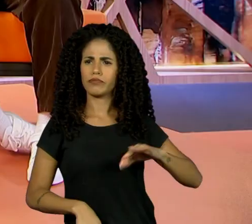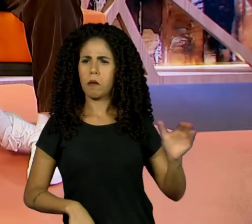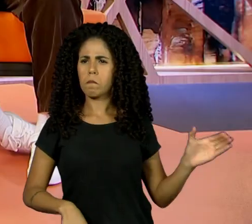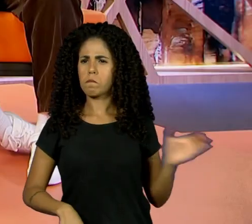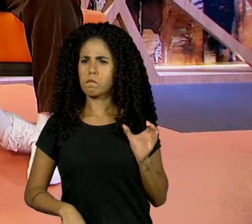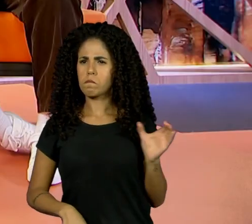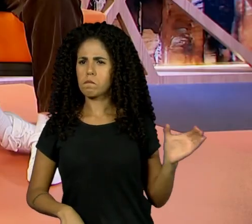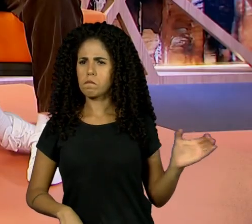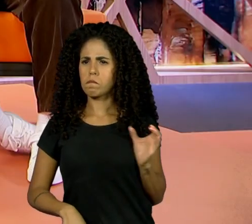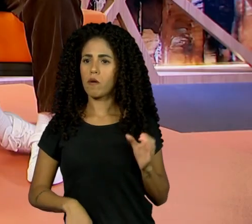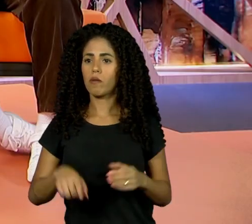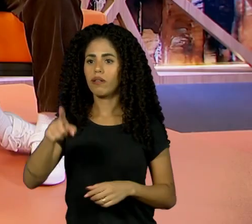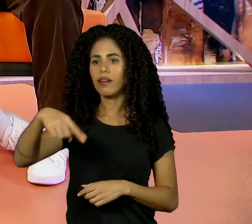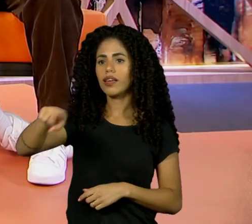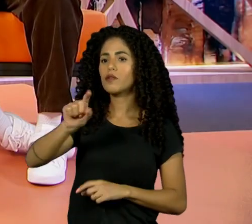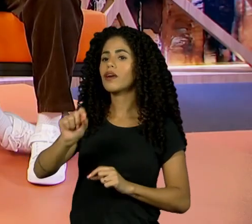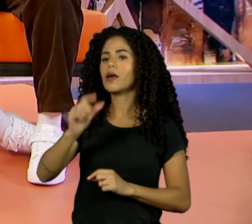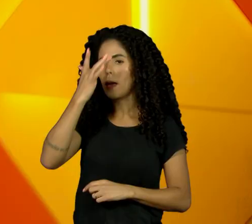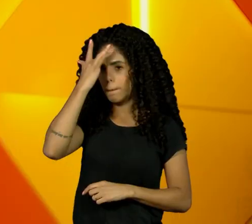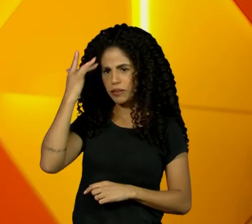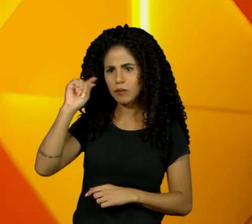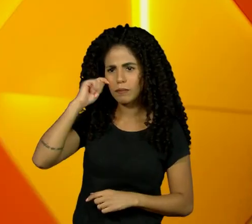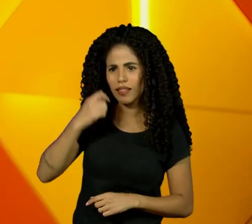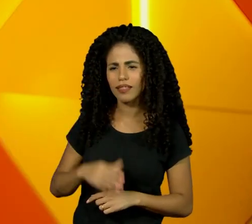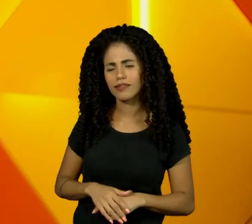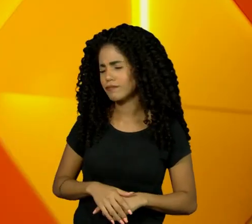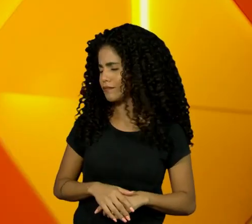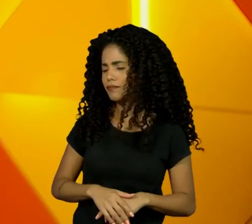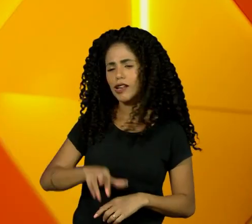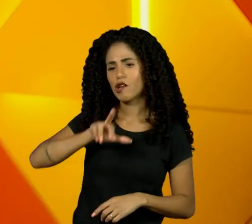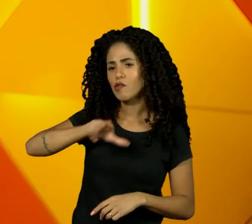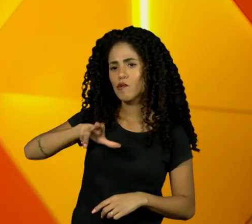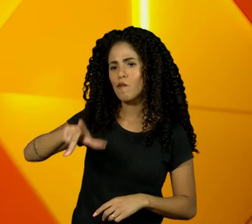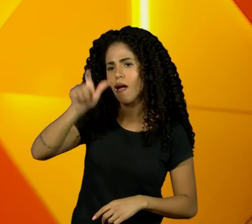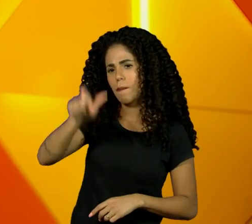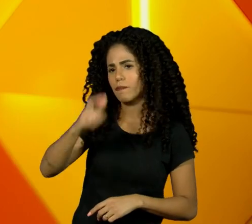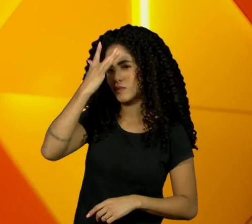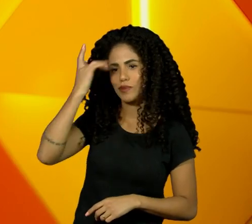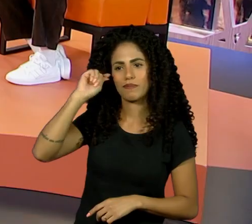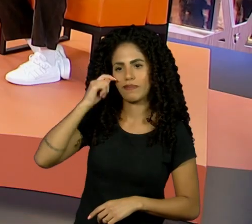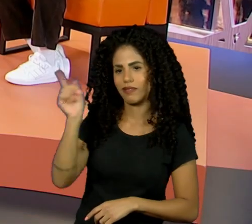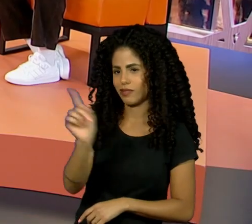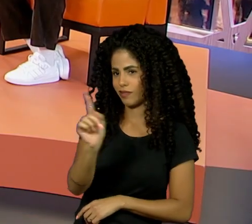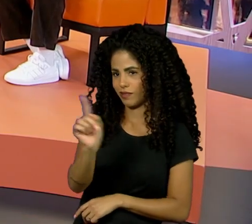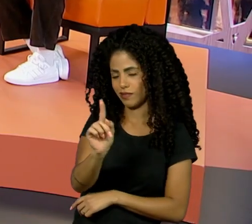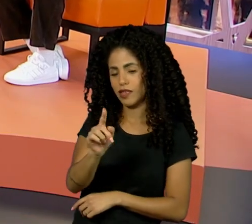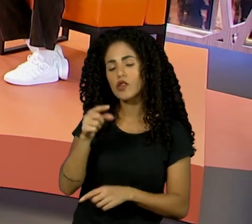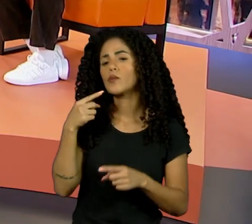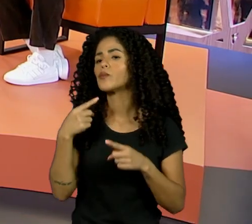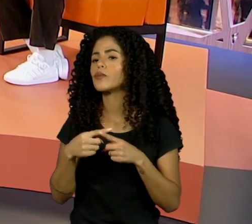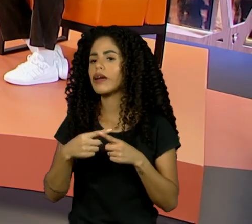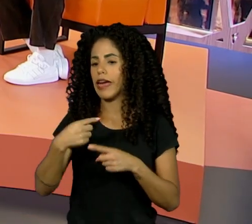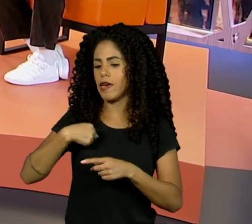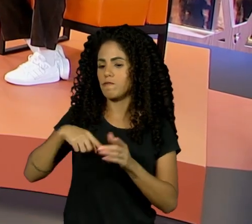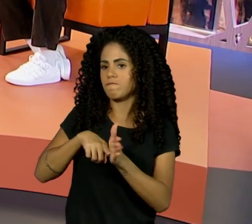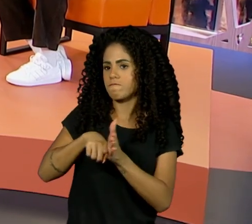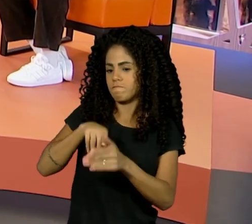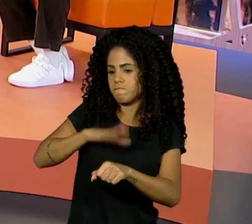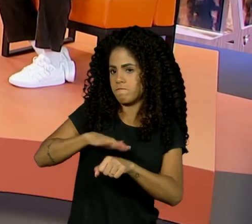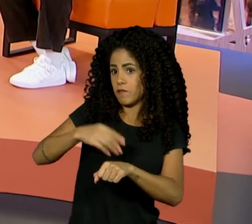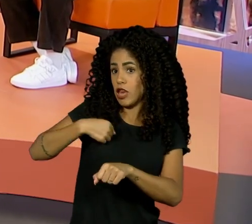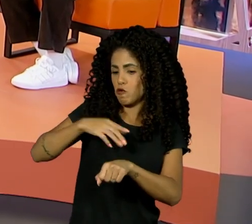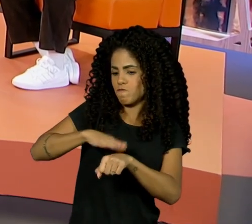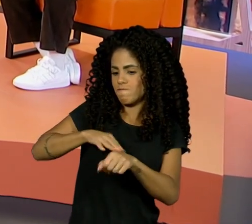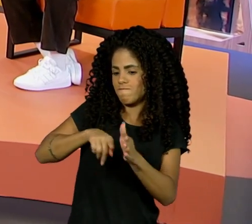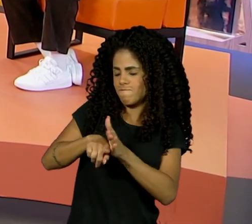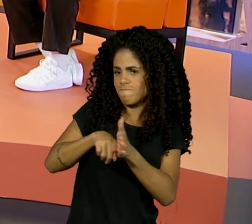naturalmente eles não são pessoas negras. E aí a gente vai se aprofundando para entender o porquê que isso acontece. Eu fiz uma pesquisa depois disso tudo para entender quem